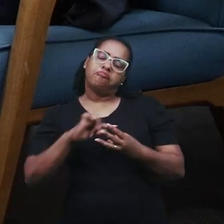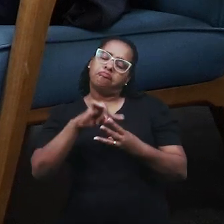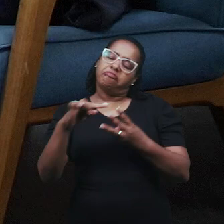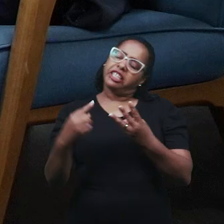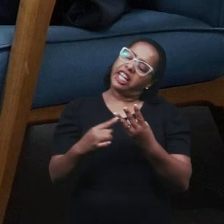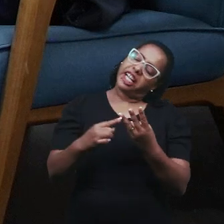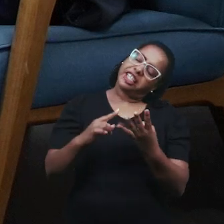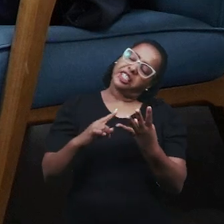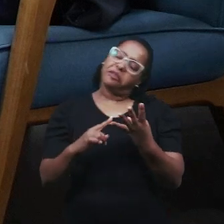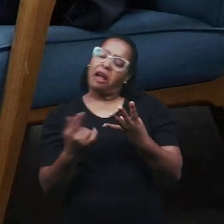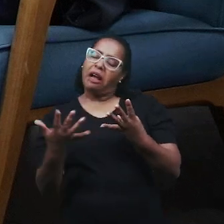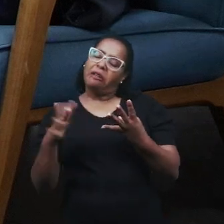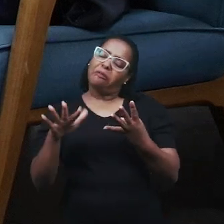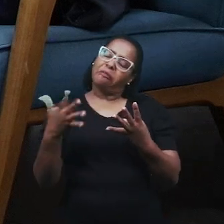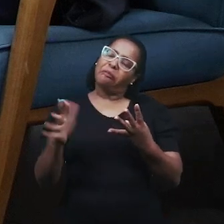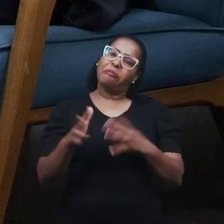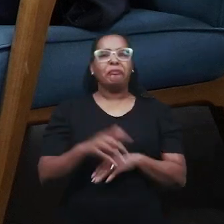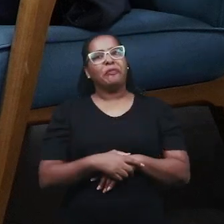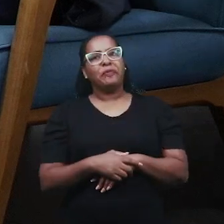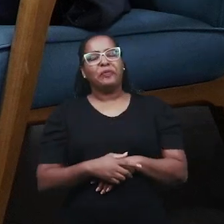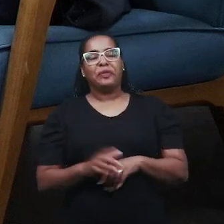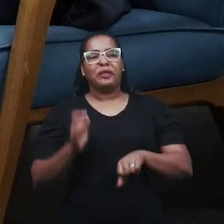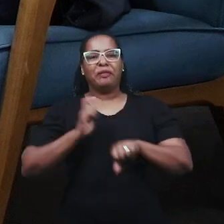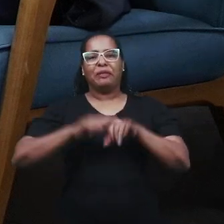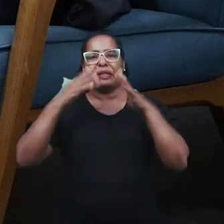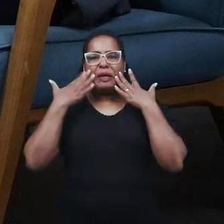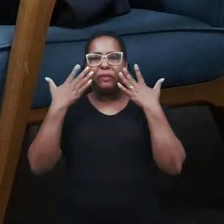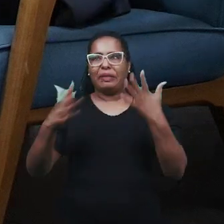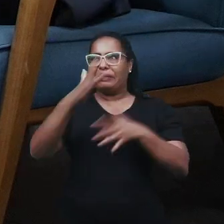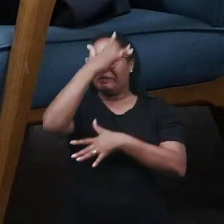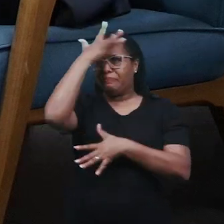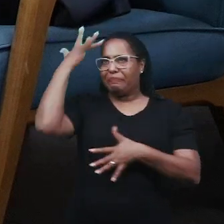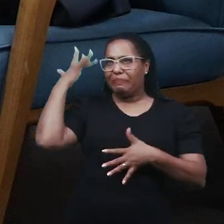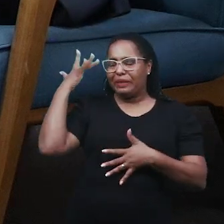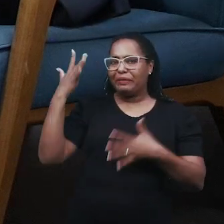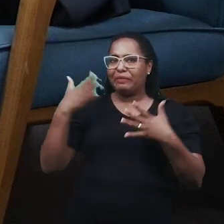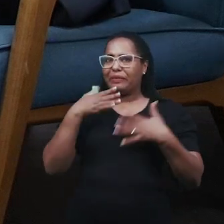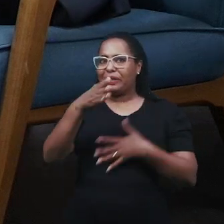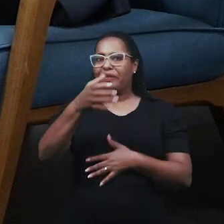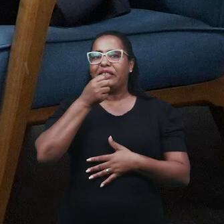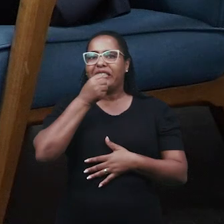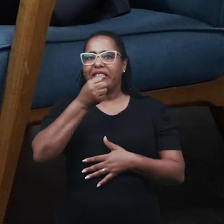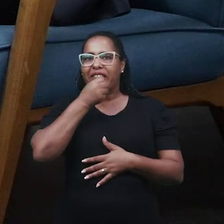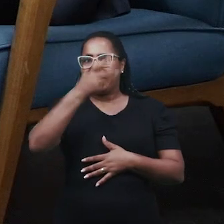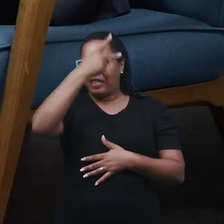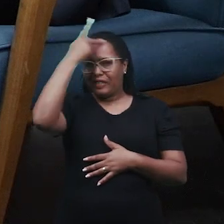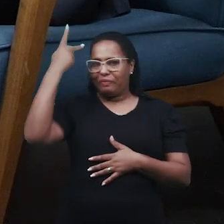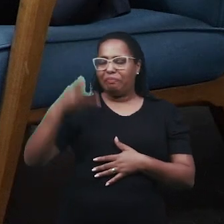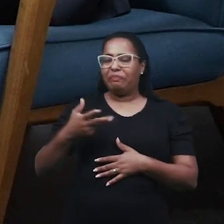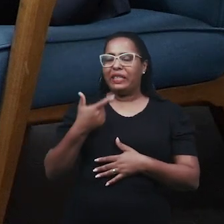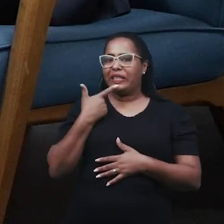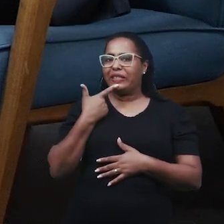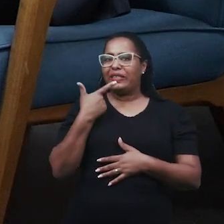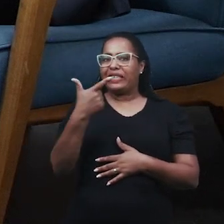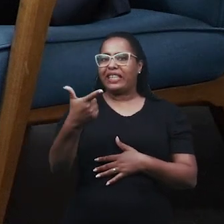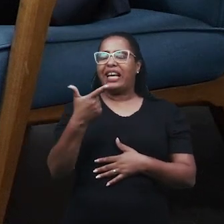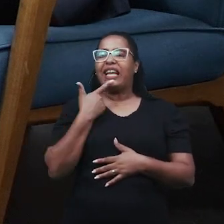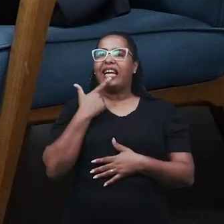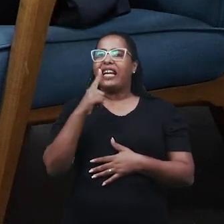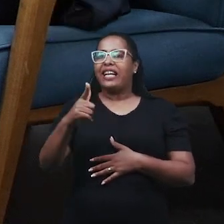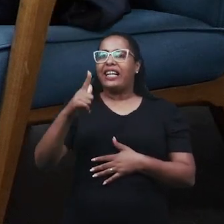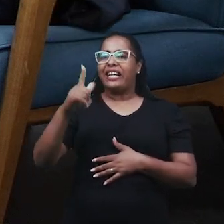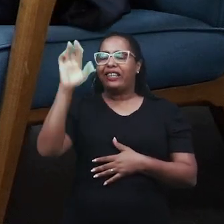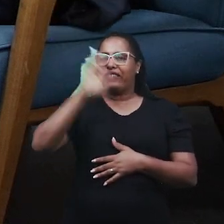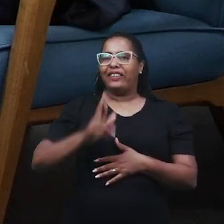4. Aliás, quando eu apresentei, Samir, todo mundo pensou que eu ia entrevistar alguém falando em russo aqui, né? Aí você está